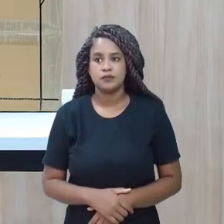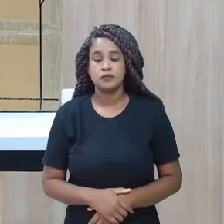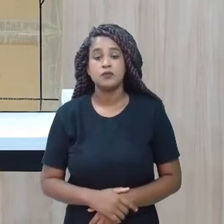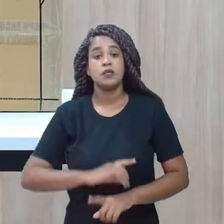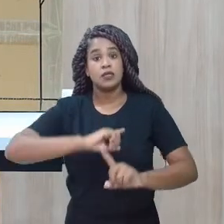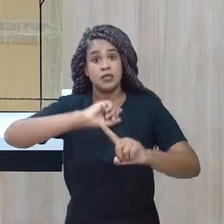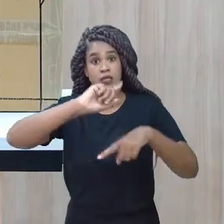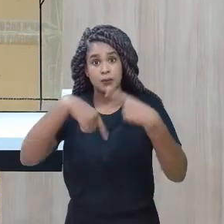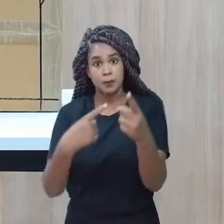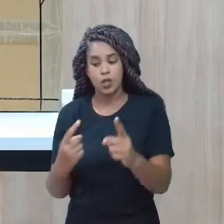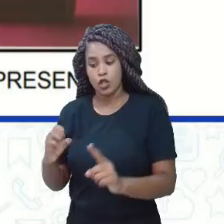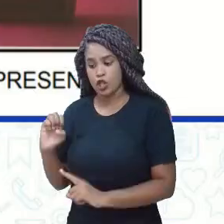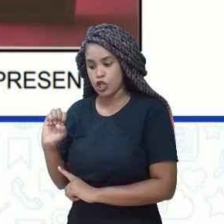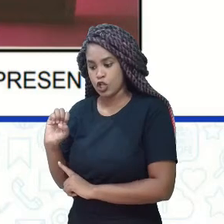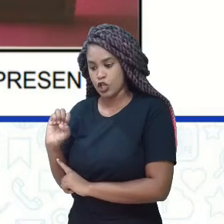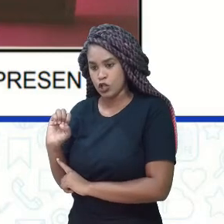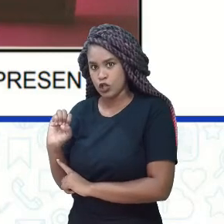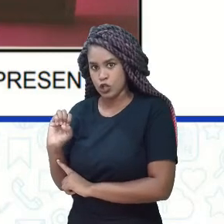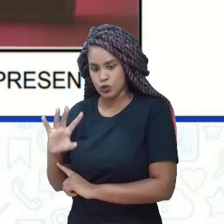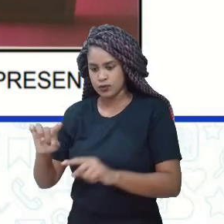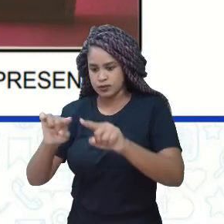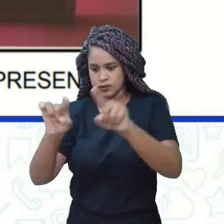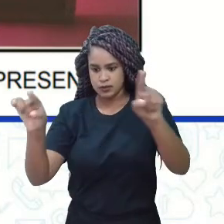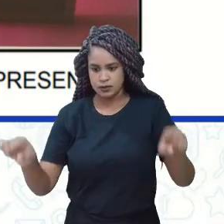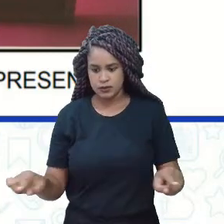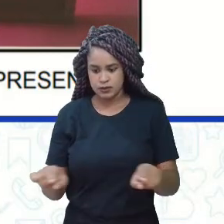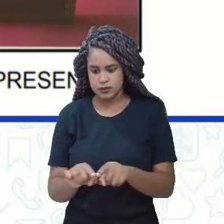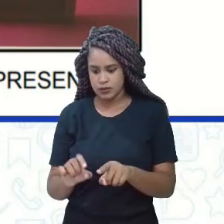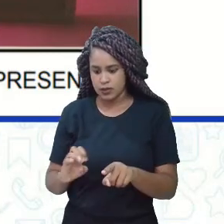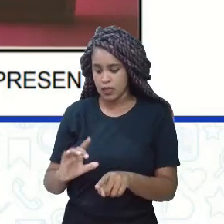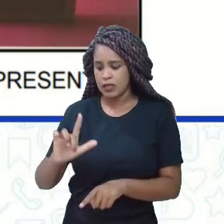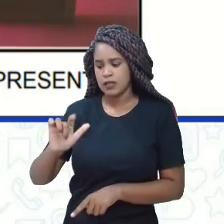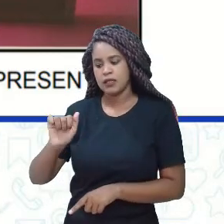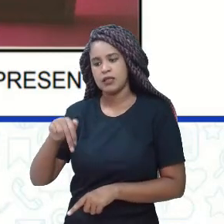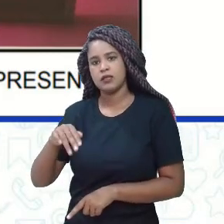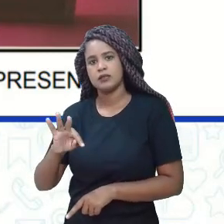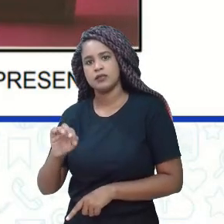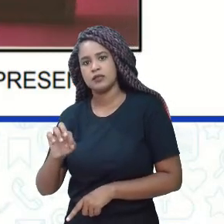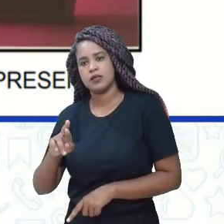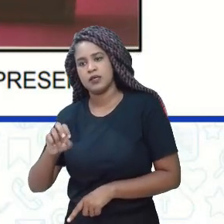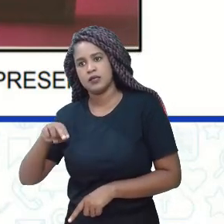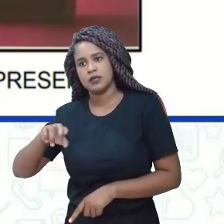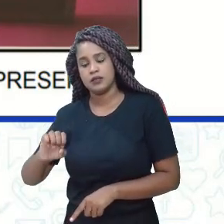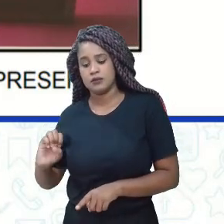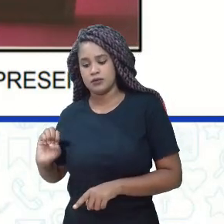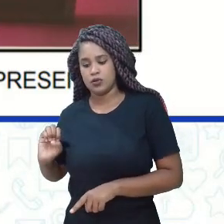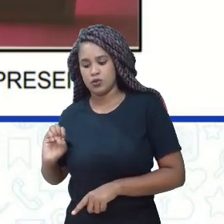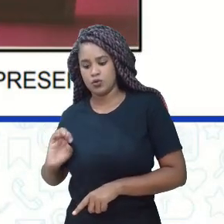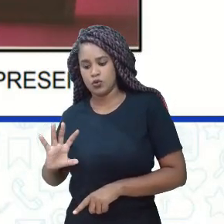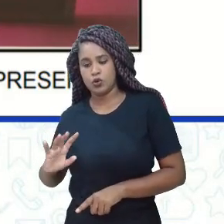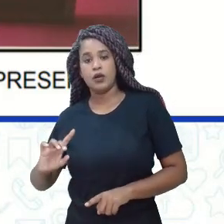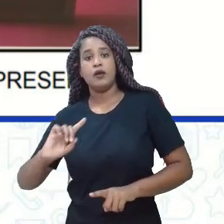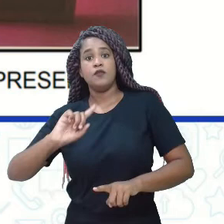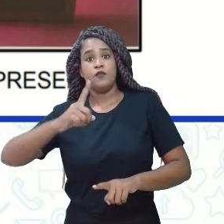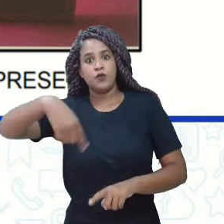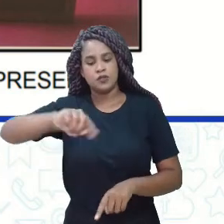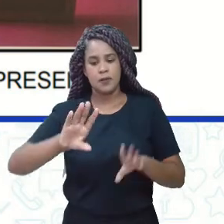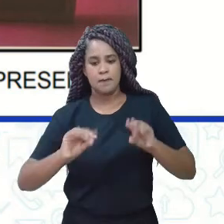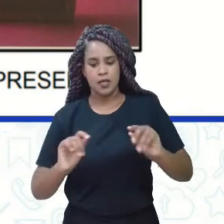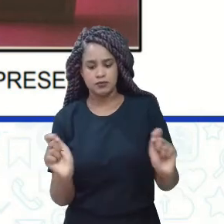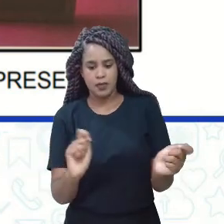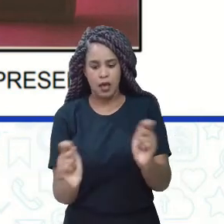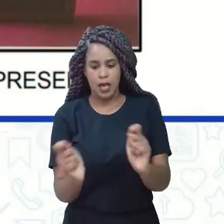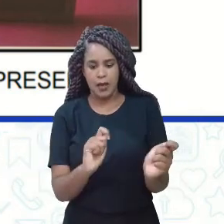ilumine a caixa e os personagens com uma lanterna enquanto você manipula esses personagens. Vejam como eu falei,